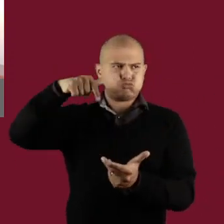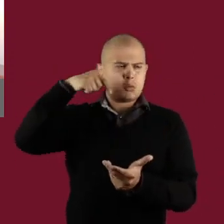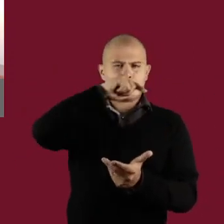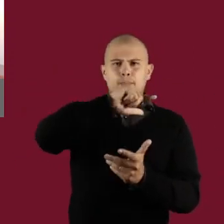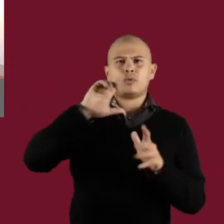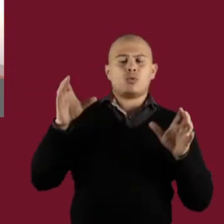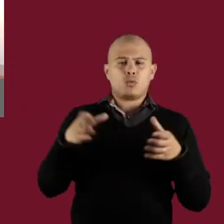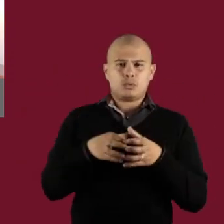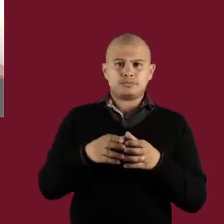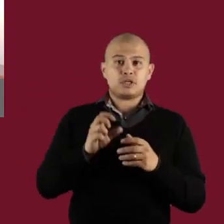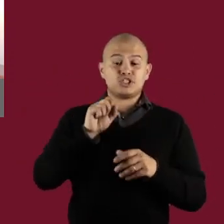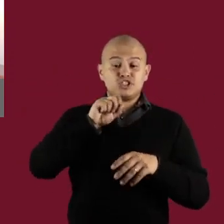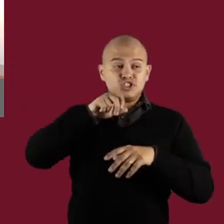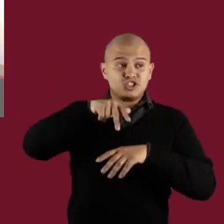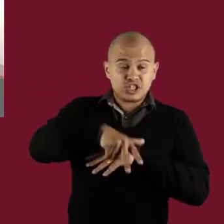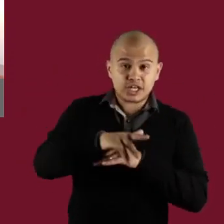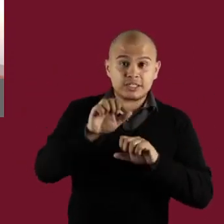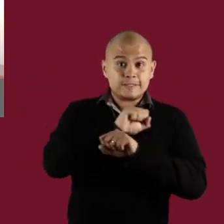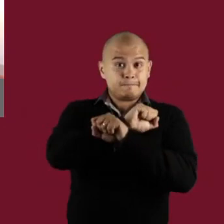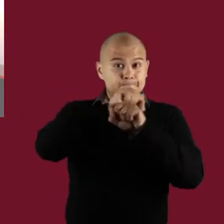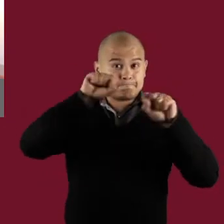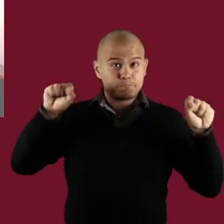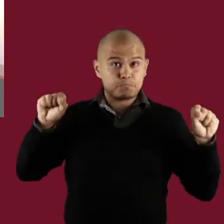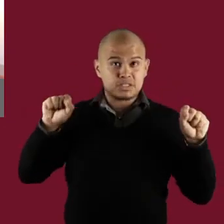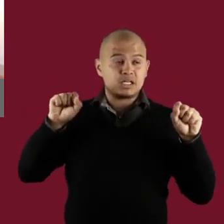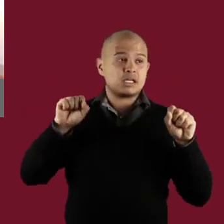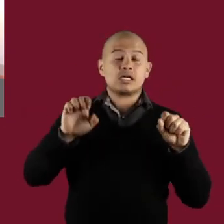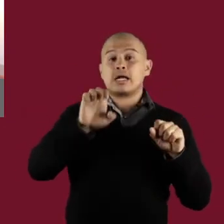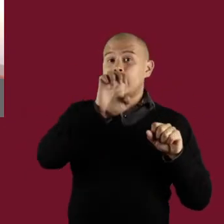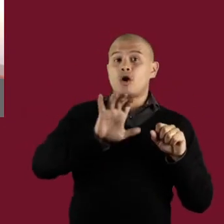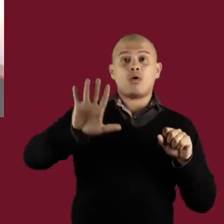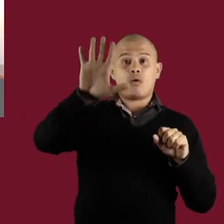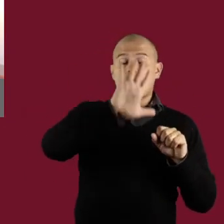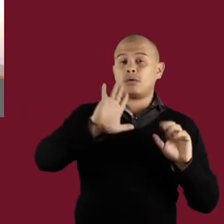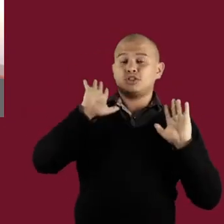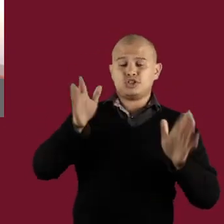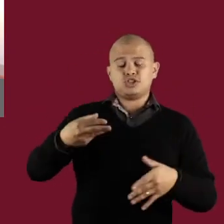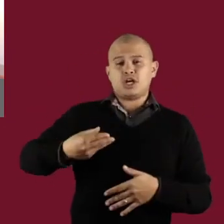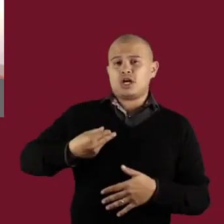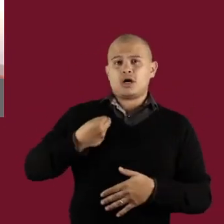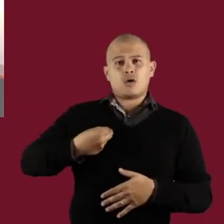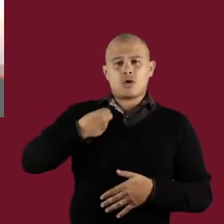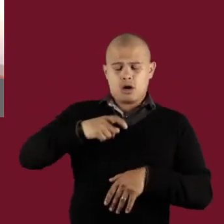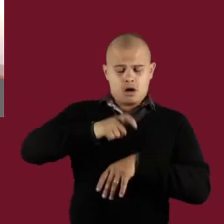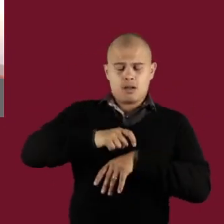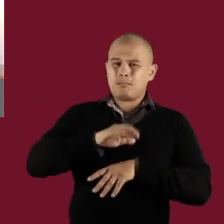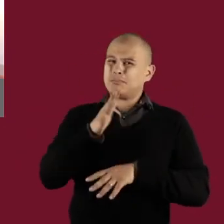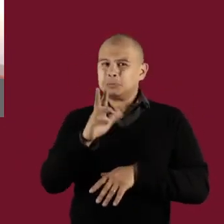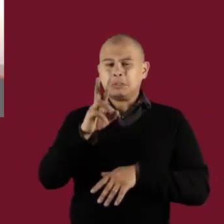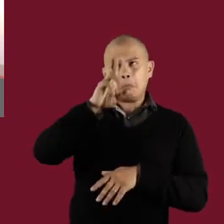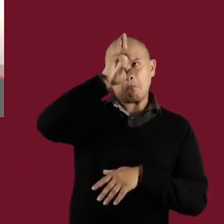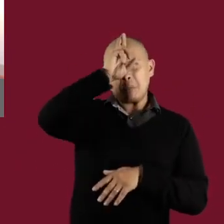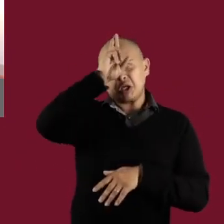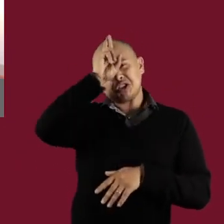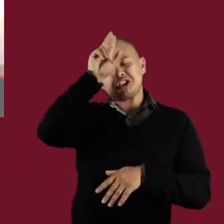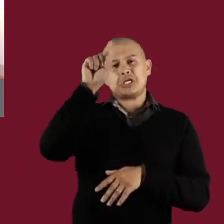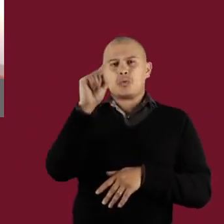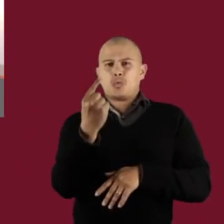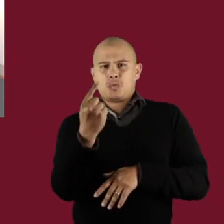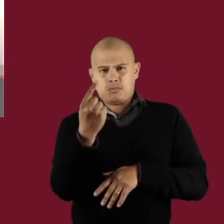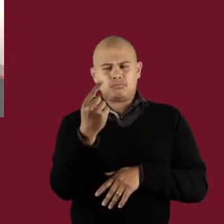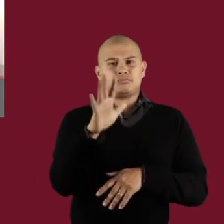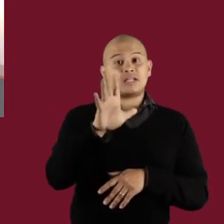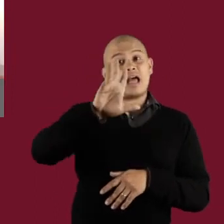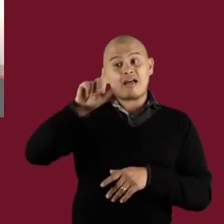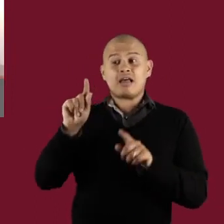de manhã, Europa já está basicamente indo para o almoço, ou depois do almoço, eu diria, a África também,